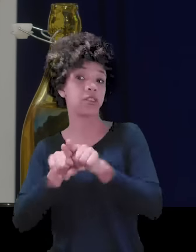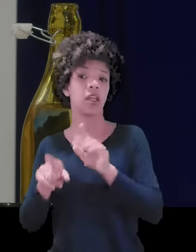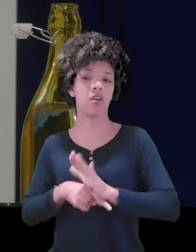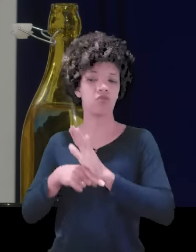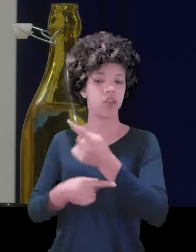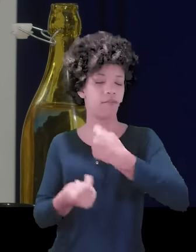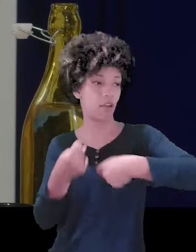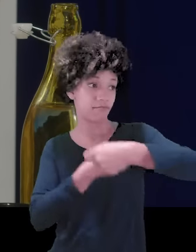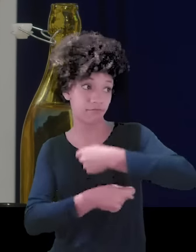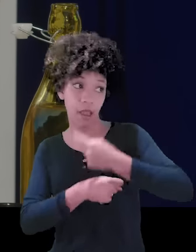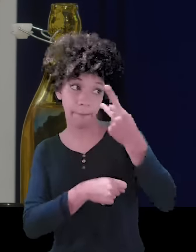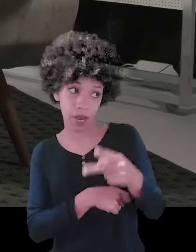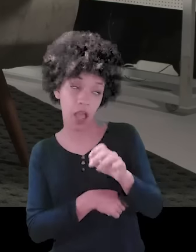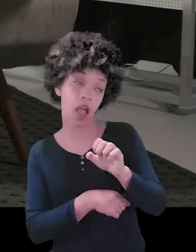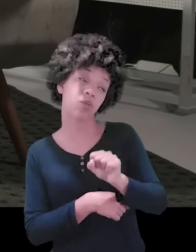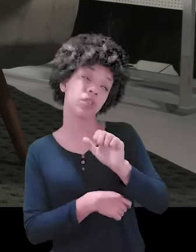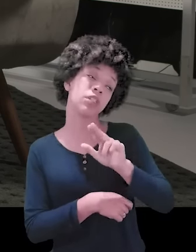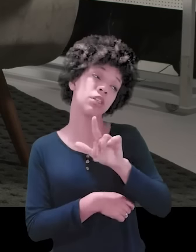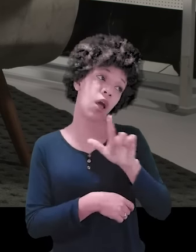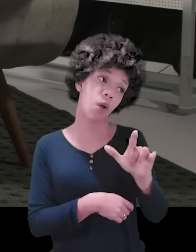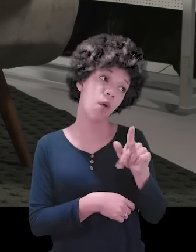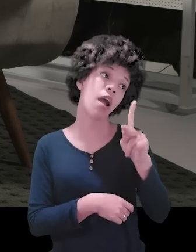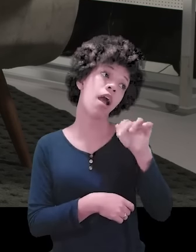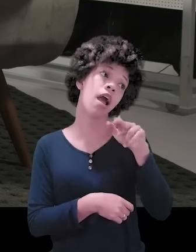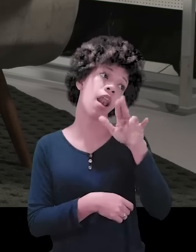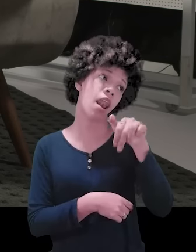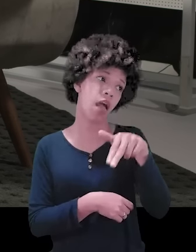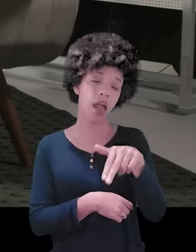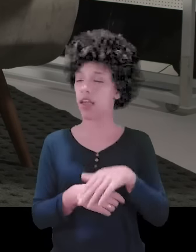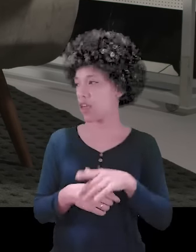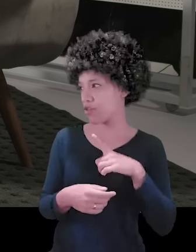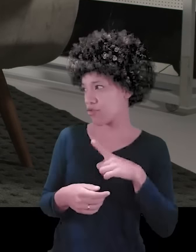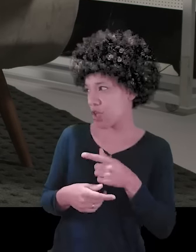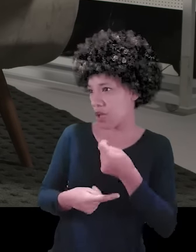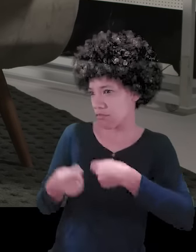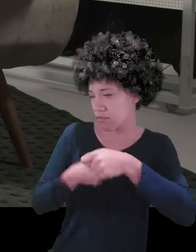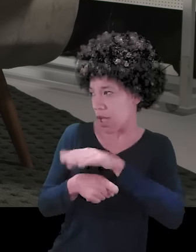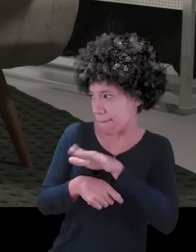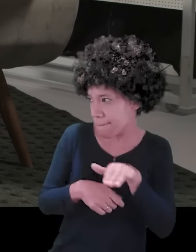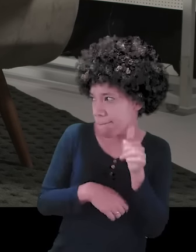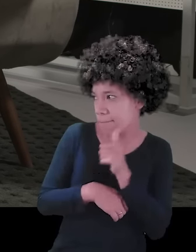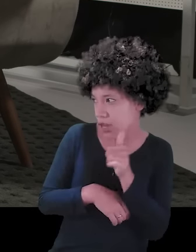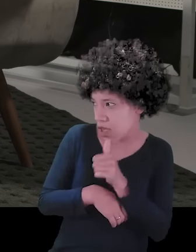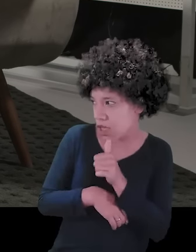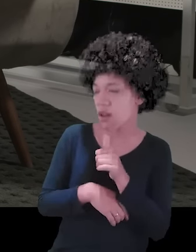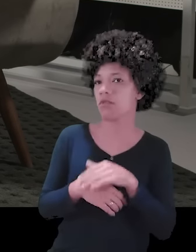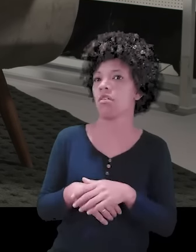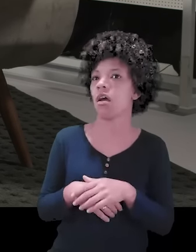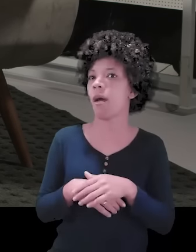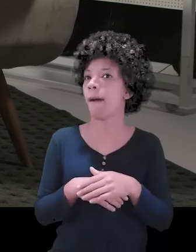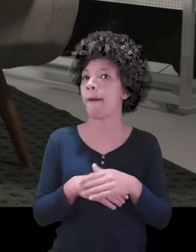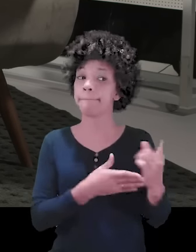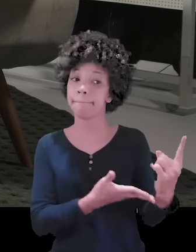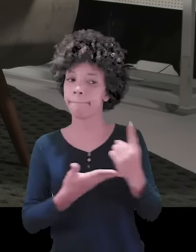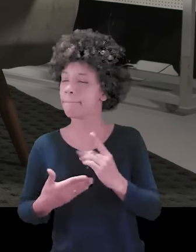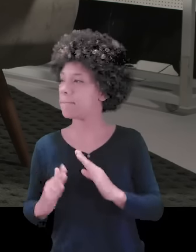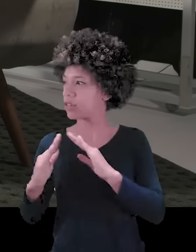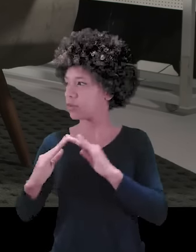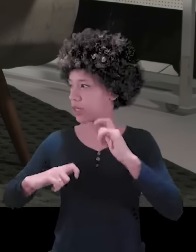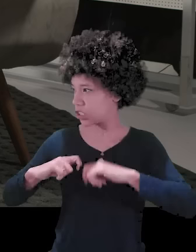ajudava a fazer os alimentos para ele não tiver eu já disse amento ele pegava meninas isso e para ir para casa dele